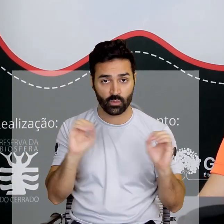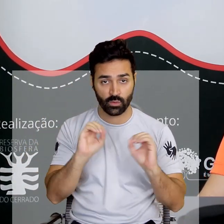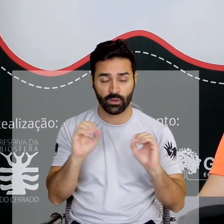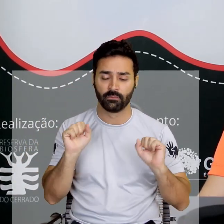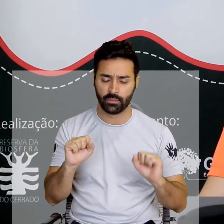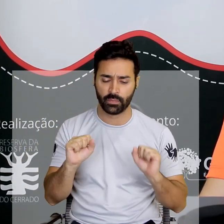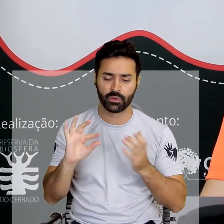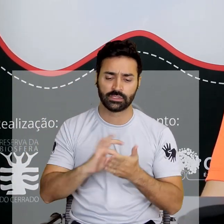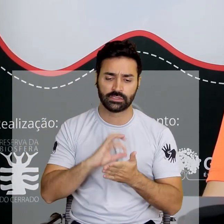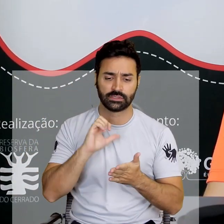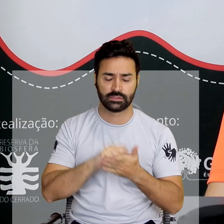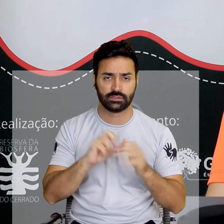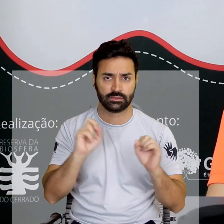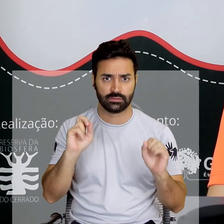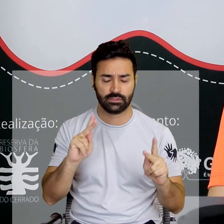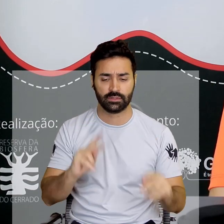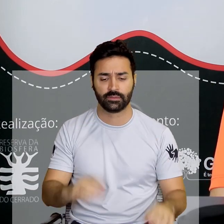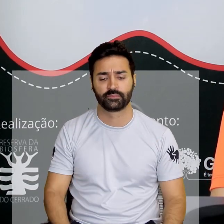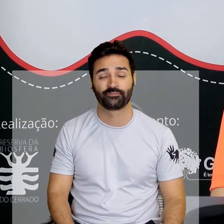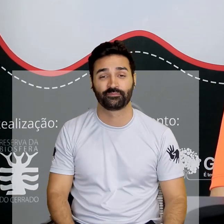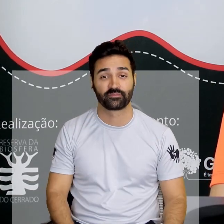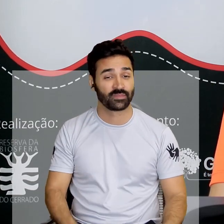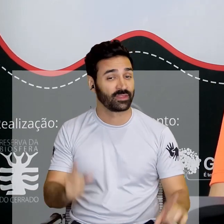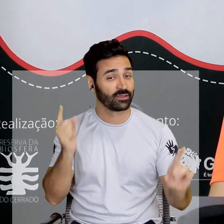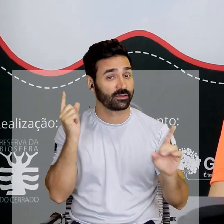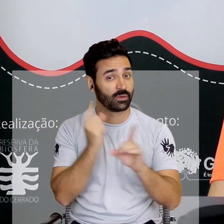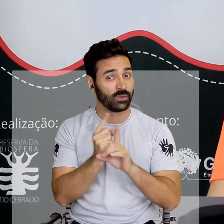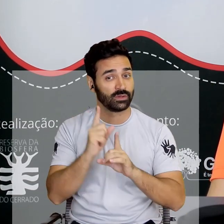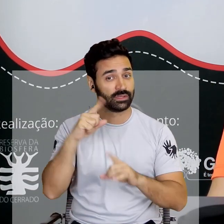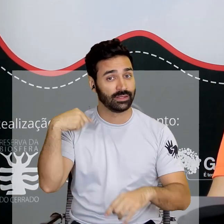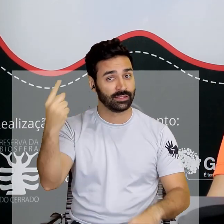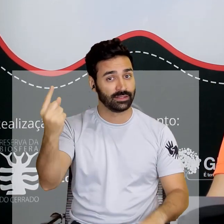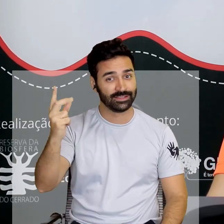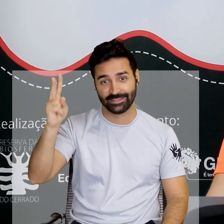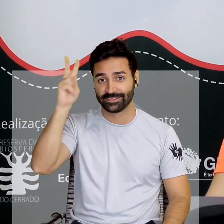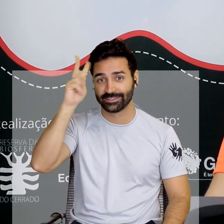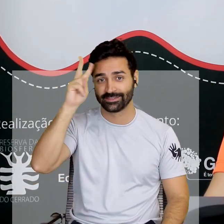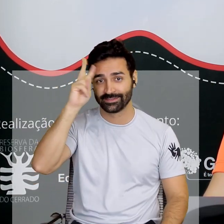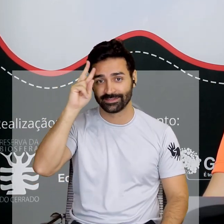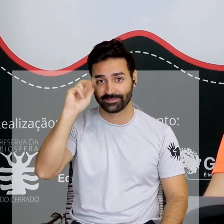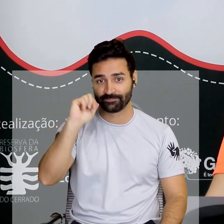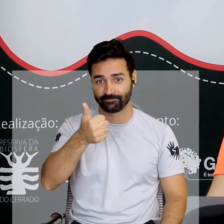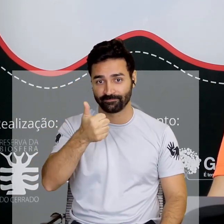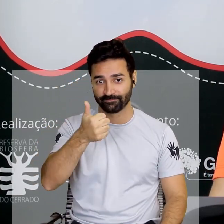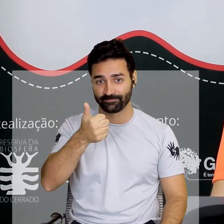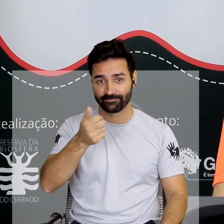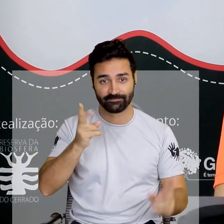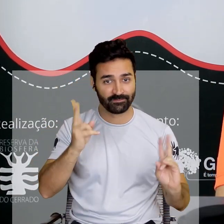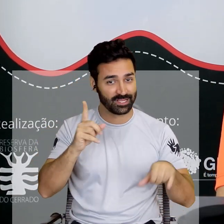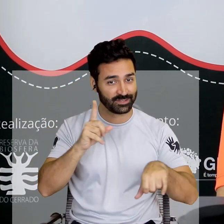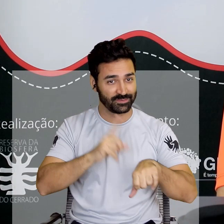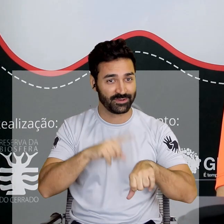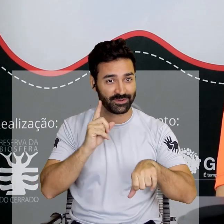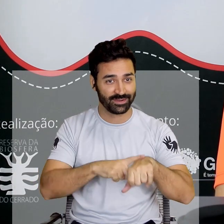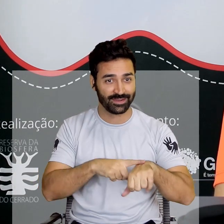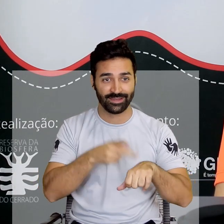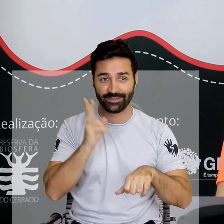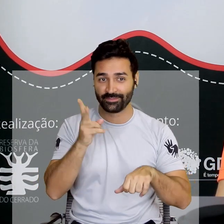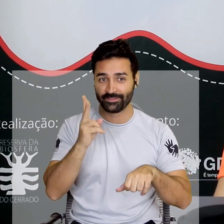tá? E a gente se encontra de novo, então, aqui na segunda-feira, no mesmo bate-horário, mesmo